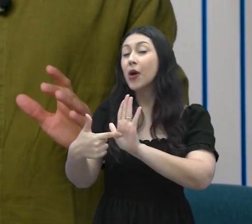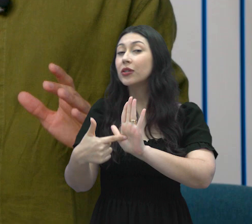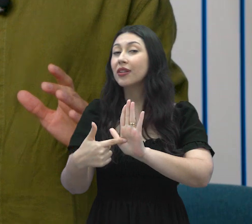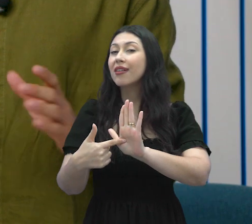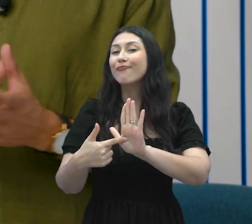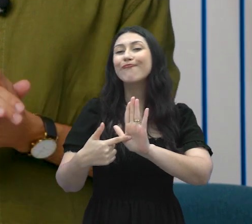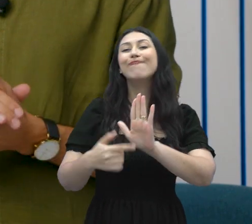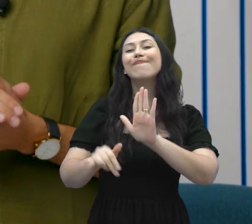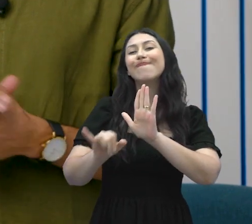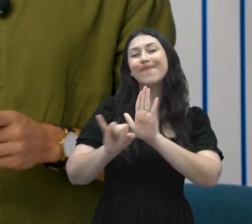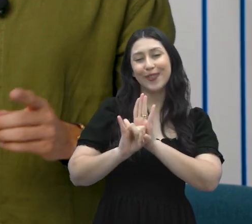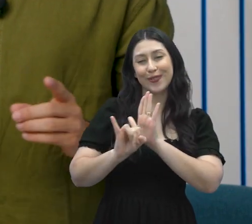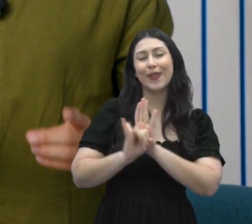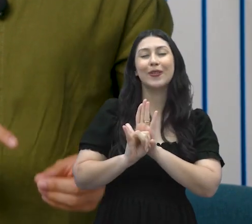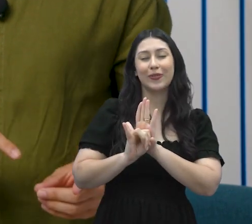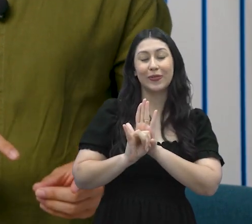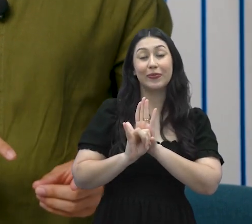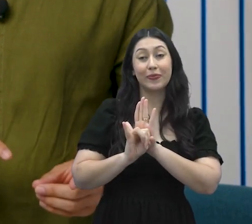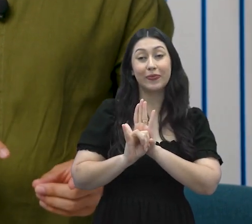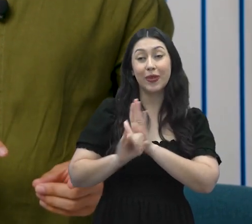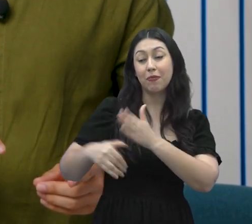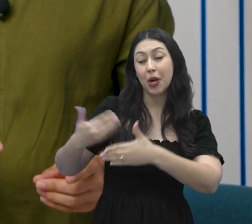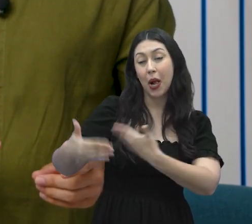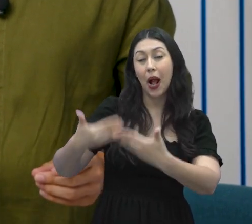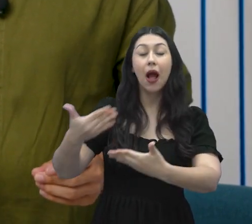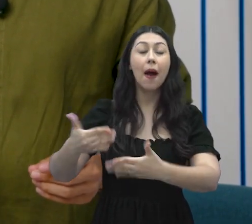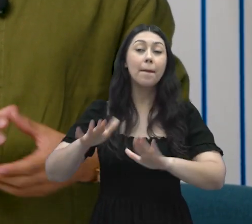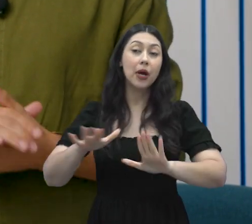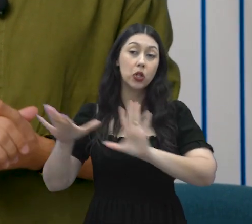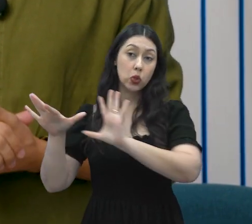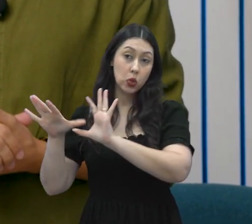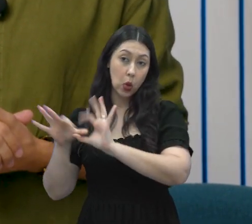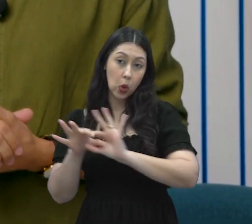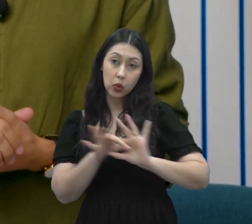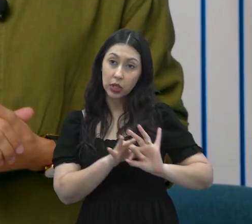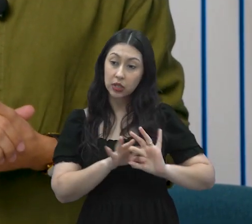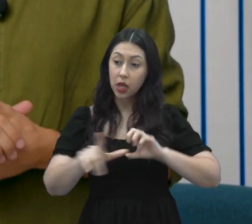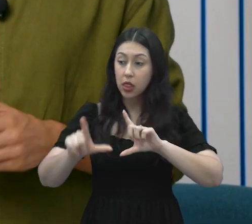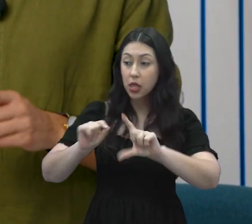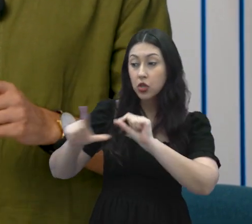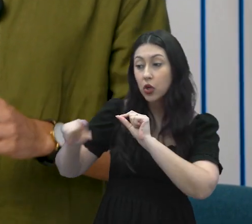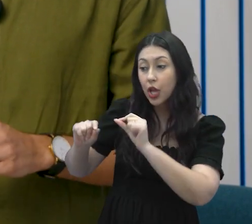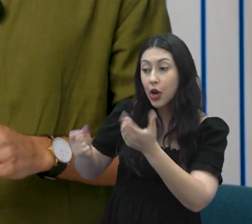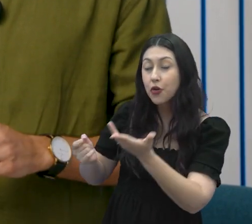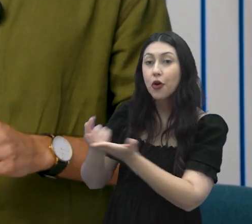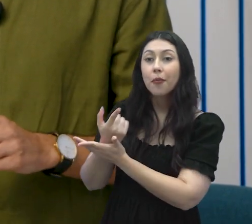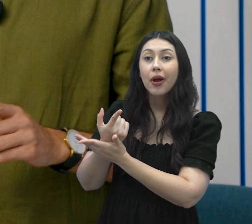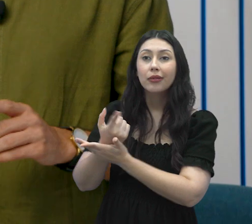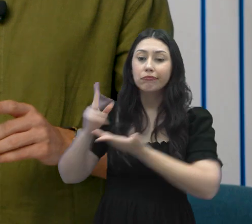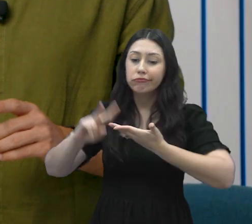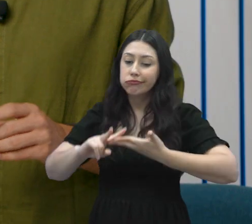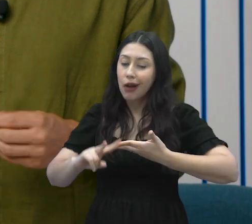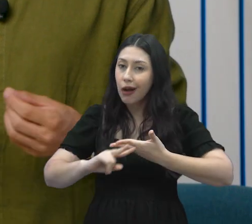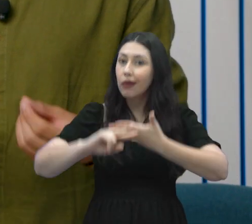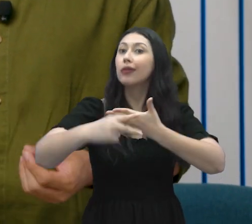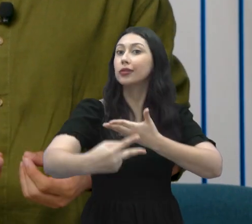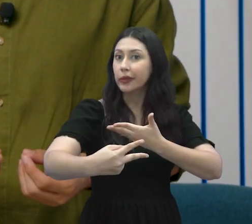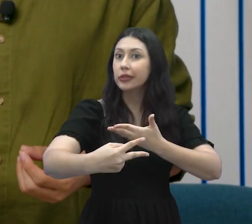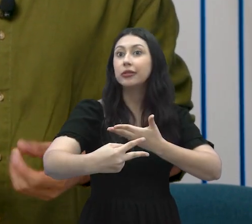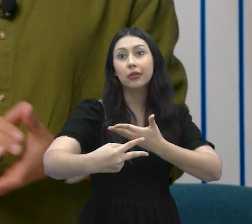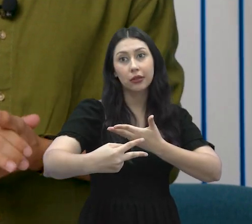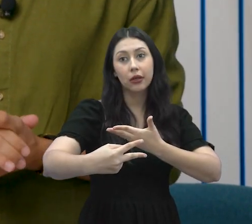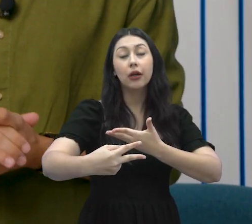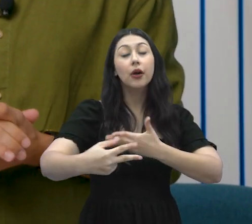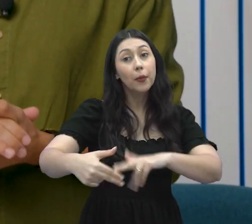aí vai. Isso produz a nossa identidade e num contexto onde escolher a compra tem um impacto tão